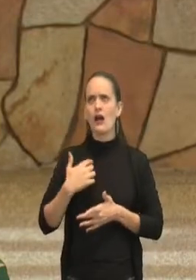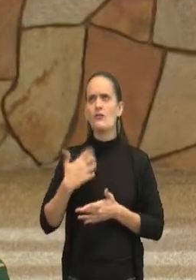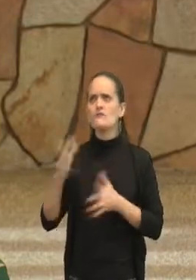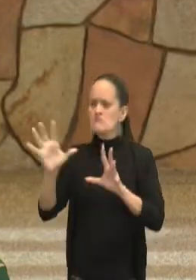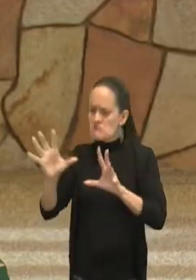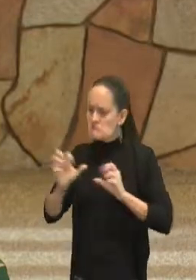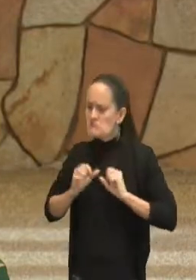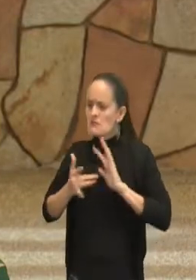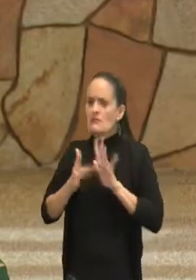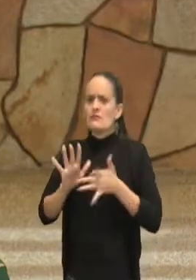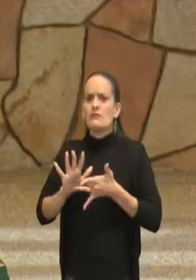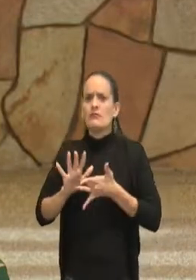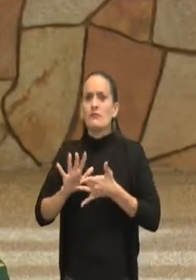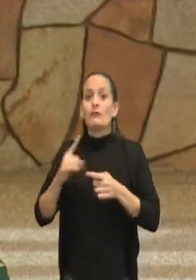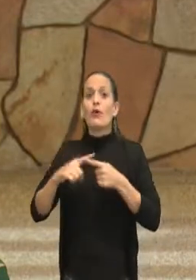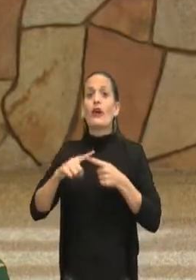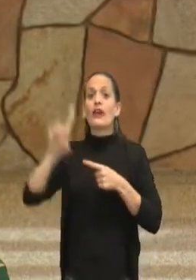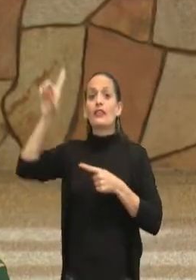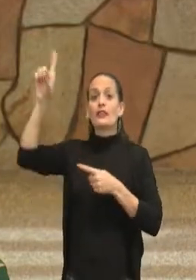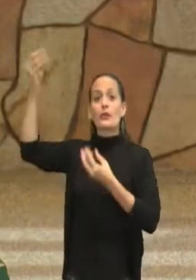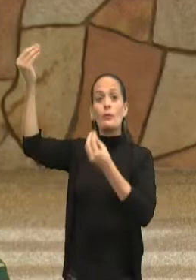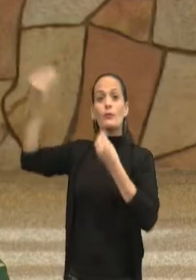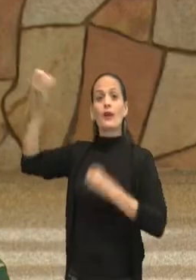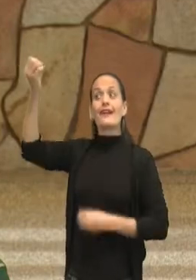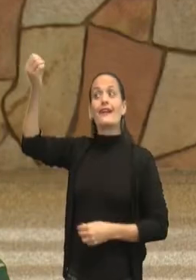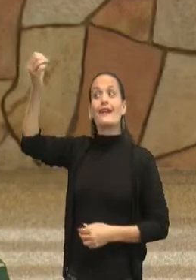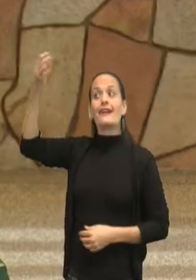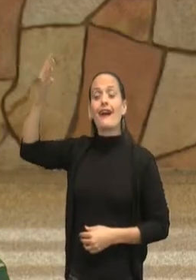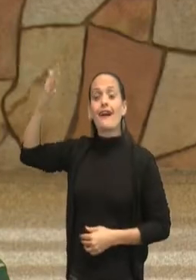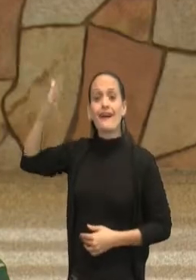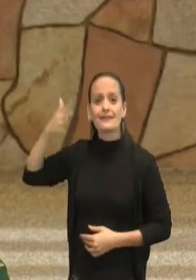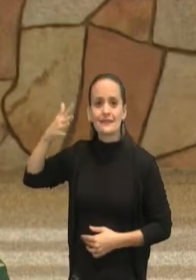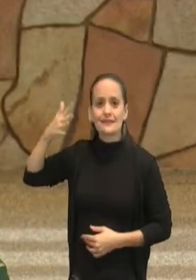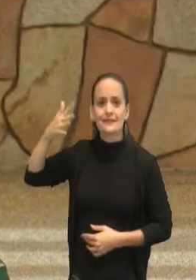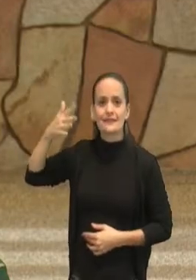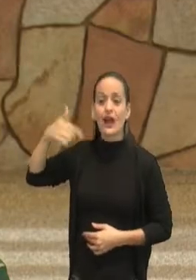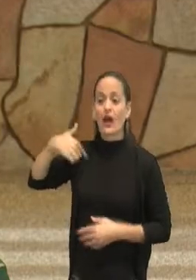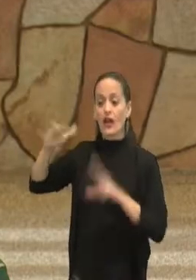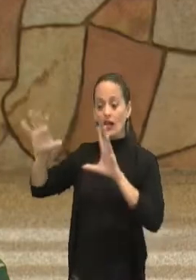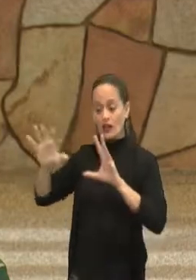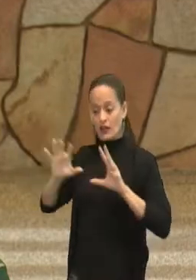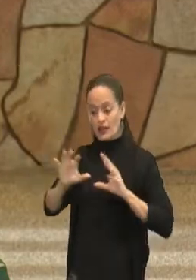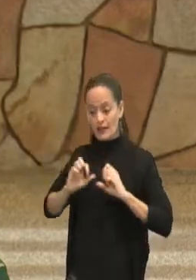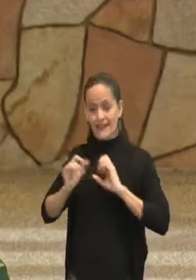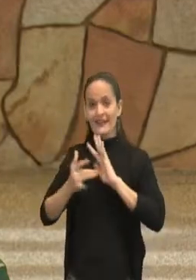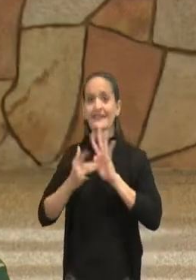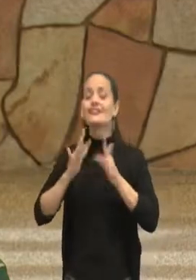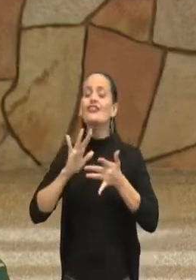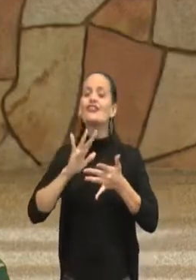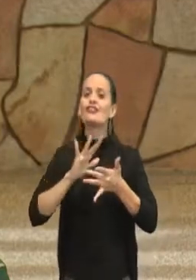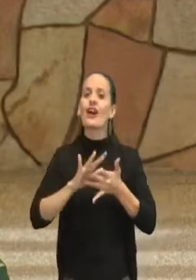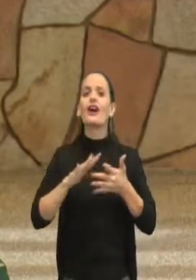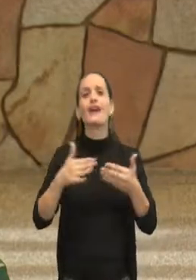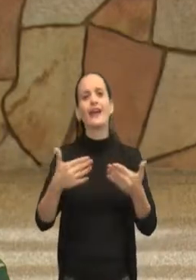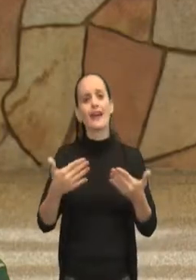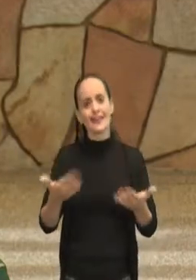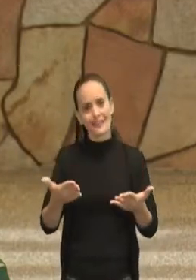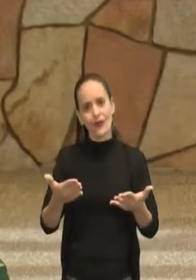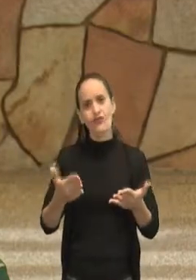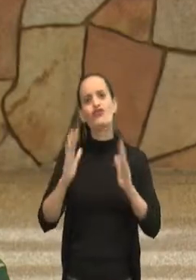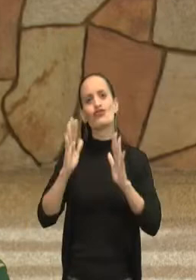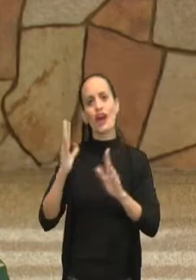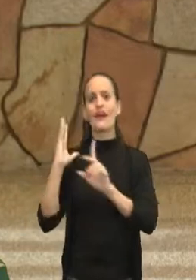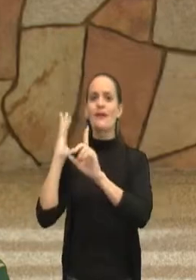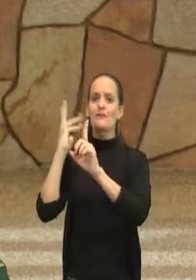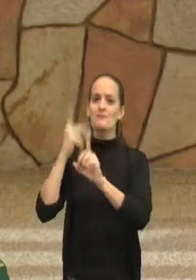lhes é oferecido, a graça que se manifestou salvadora a todos. Aqueles que assim recebem, então estão